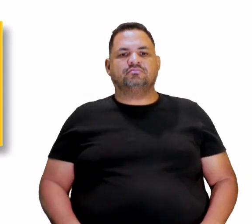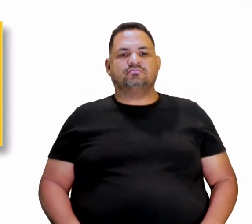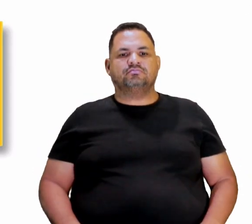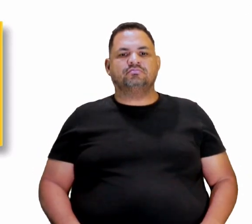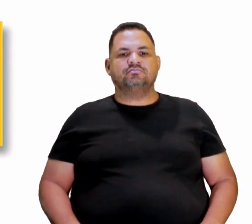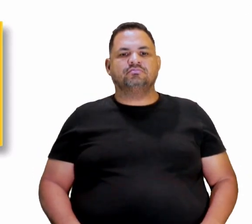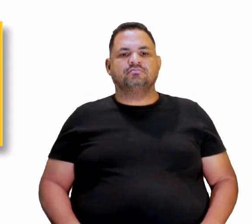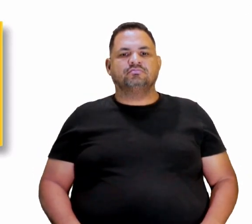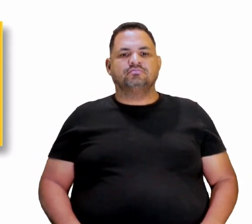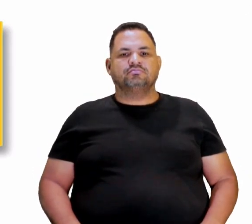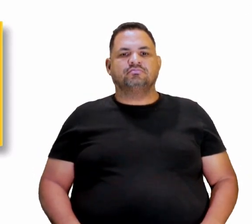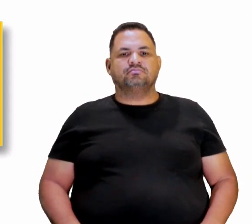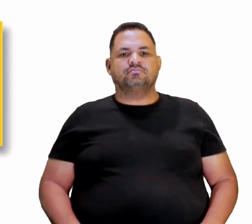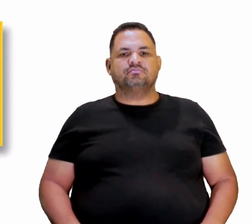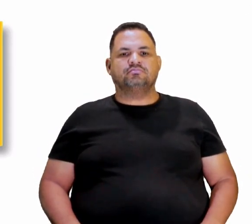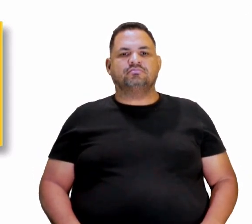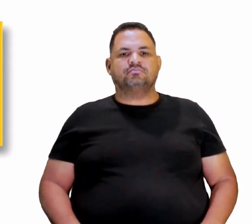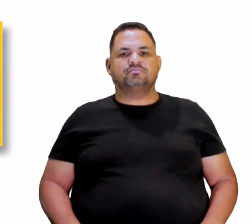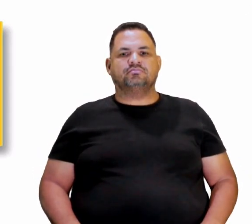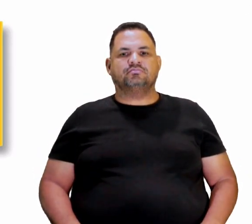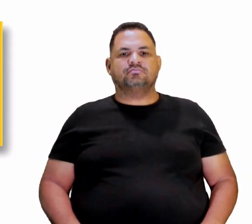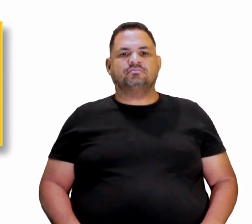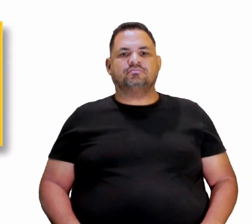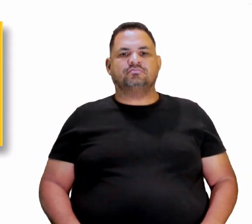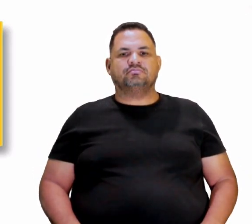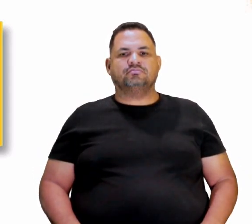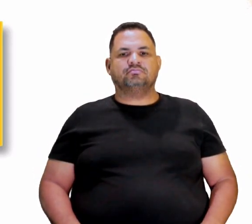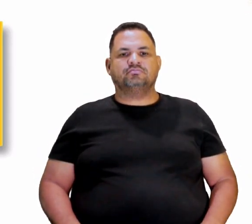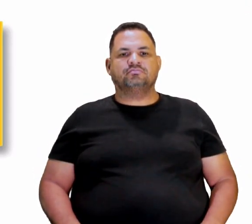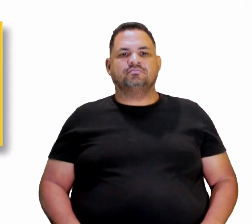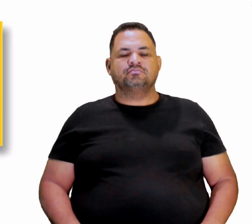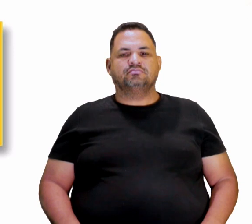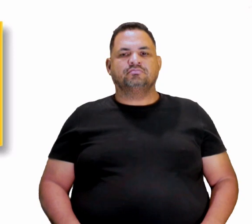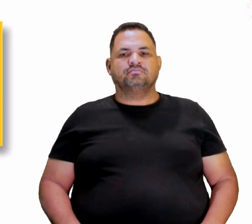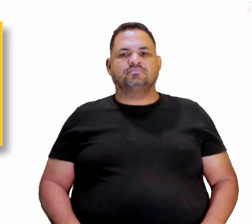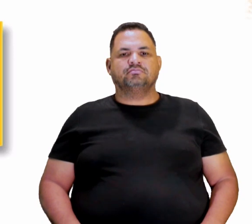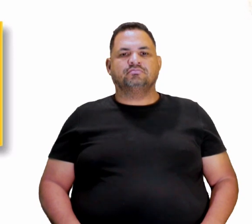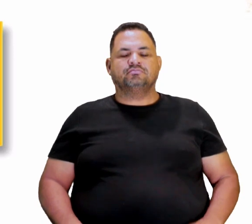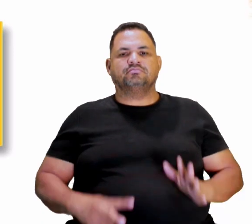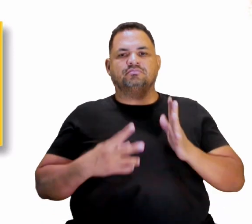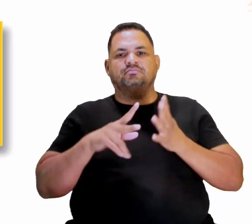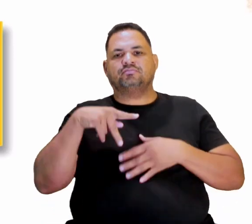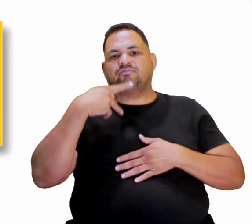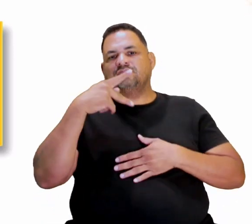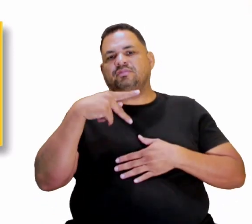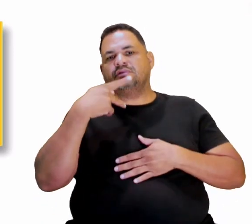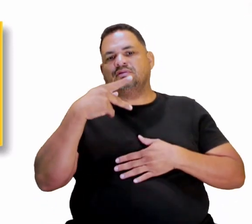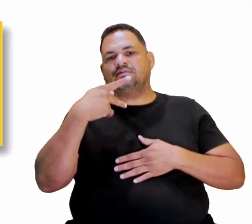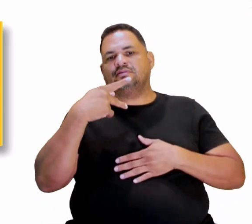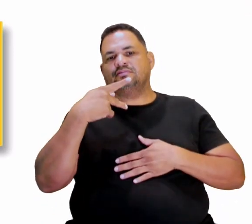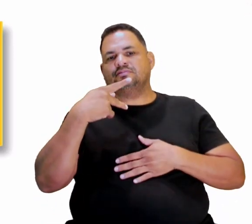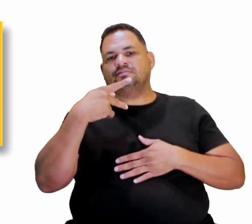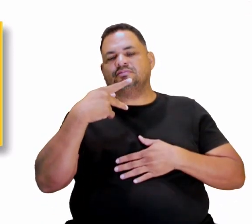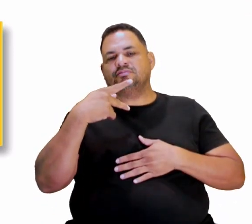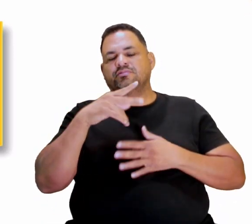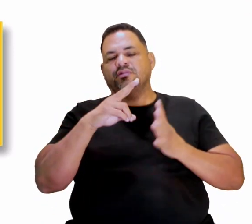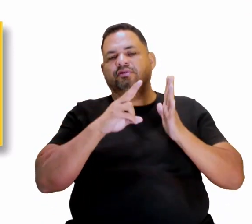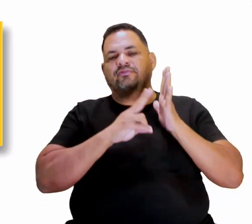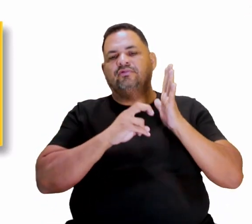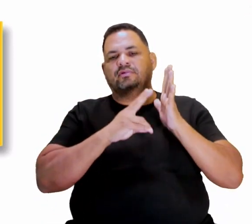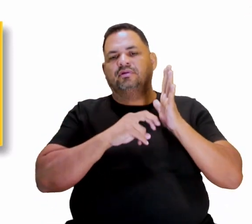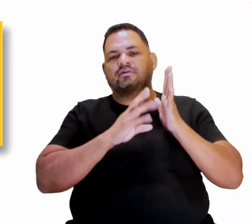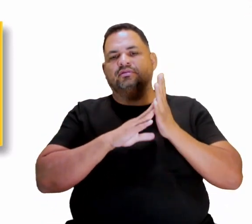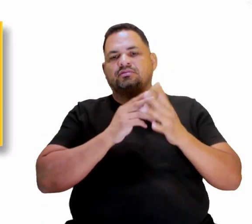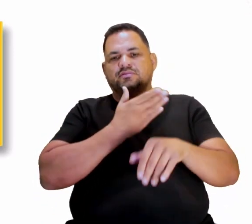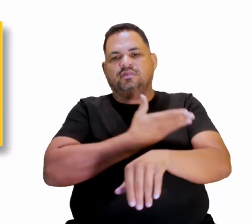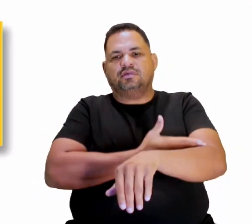frequência do título How Often Does It Happen? Que a gente viu vocabulários de hábitos saudáveis e advérbios de